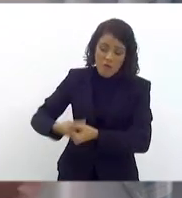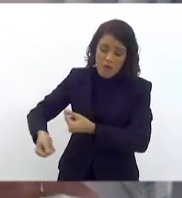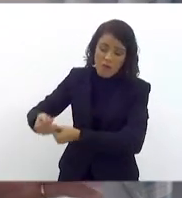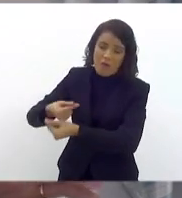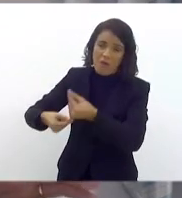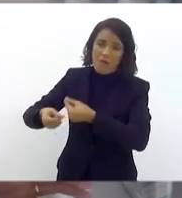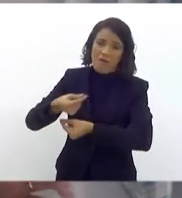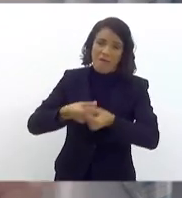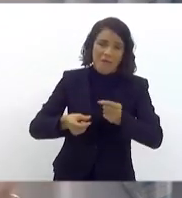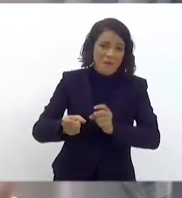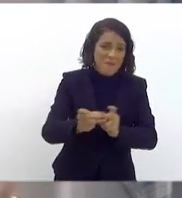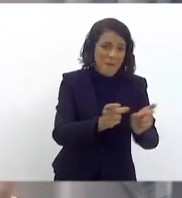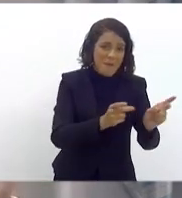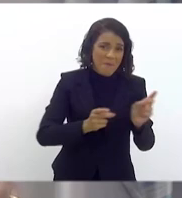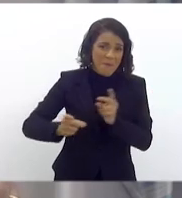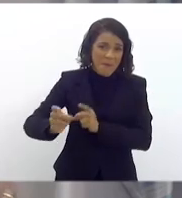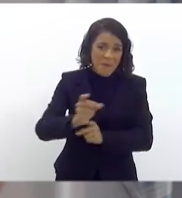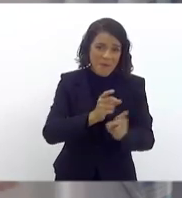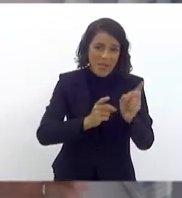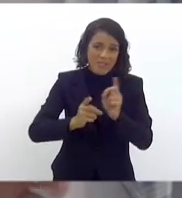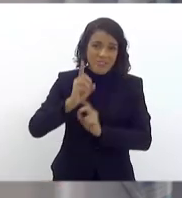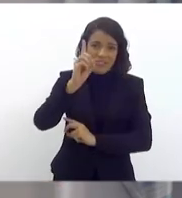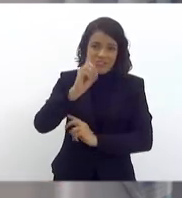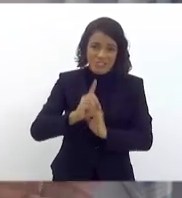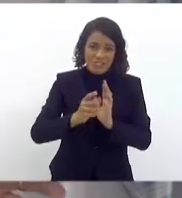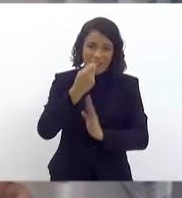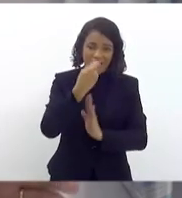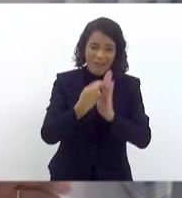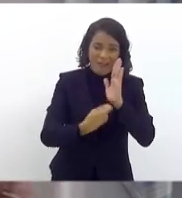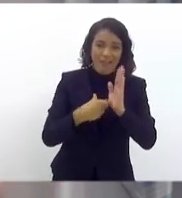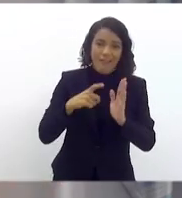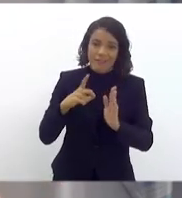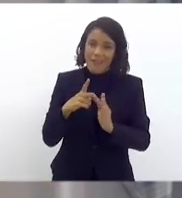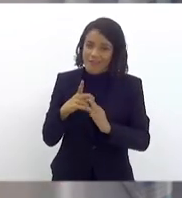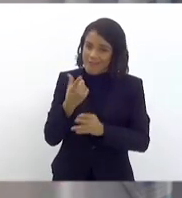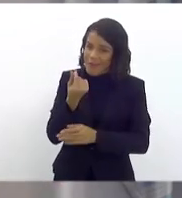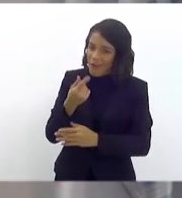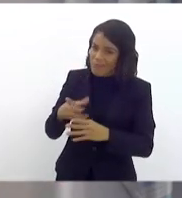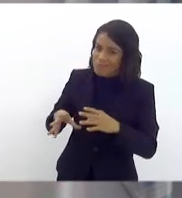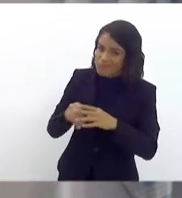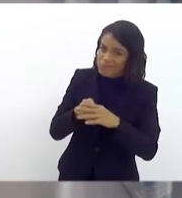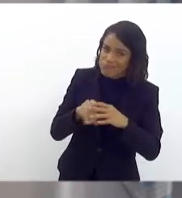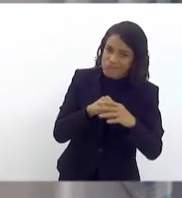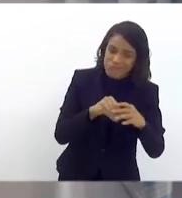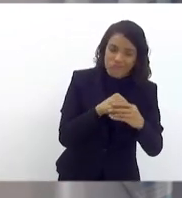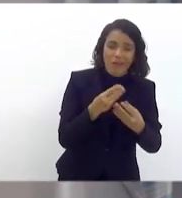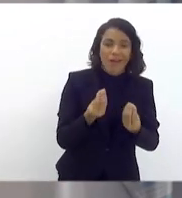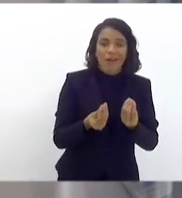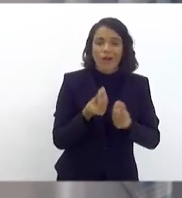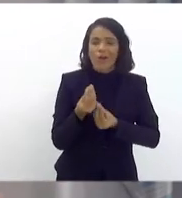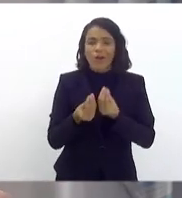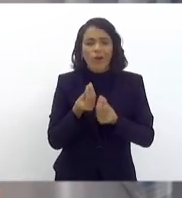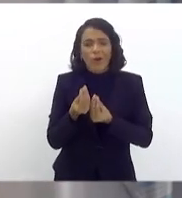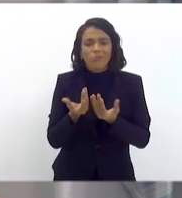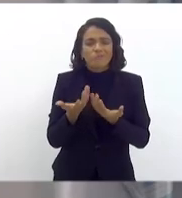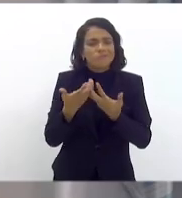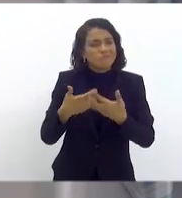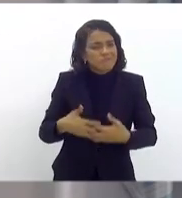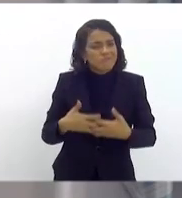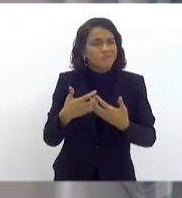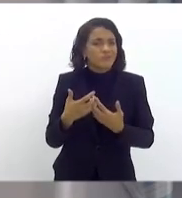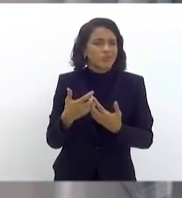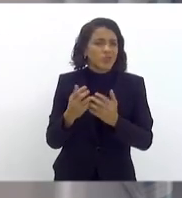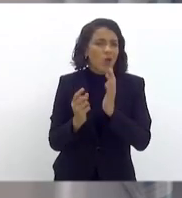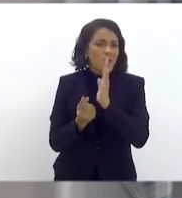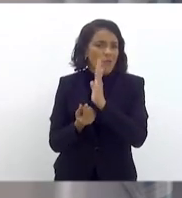comércio nesses direitos autorais, houve valor agregado, houve tudo isso. Então, como é feita a questão